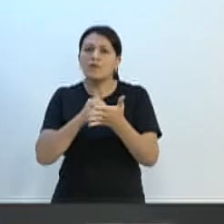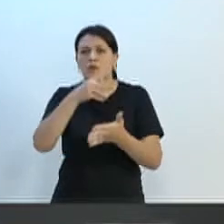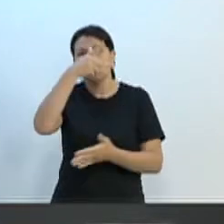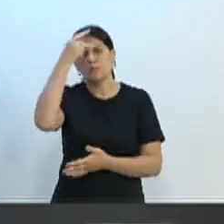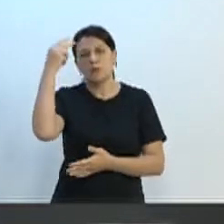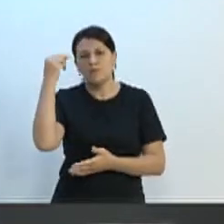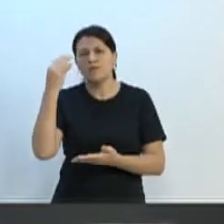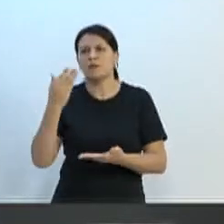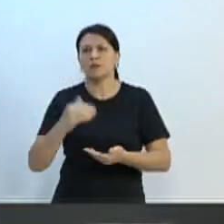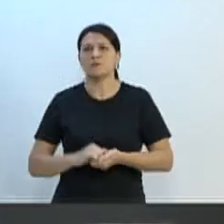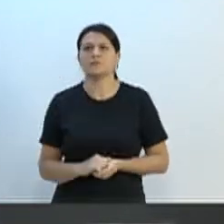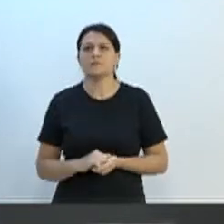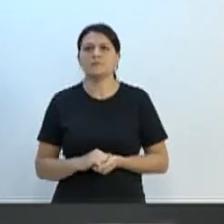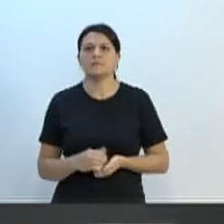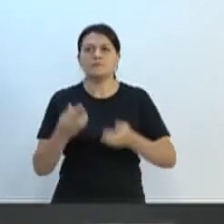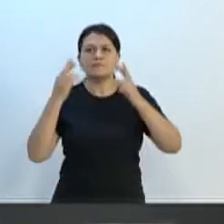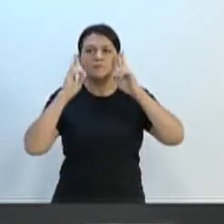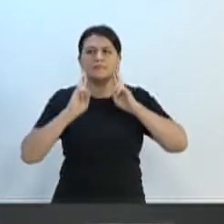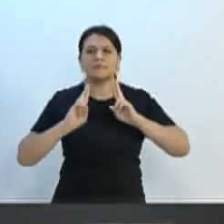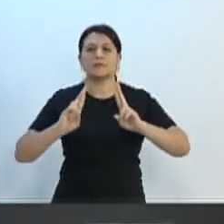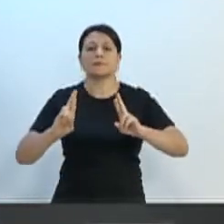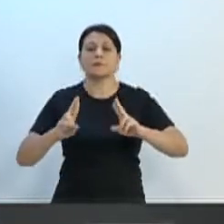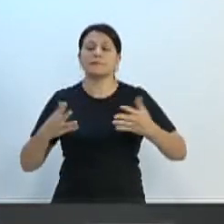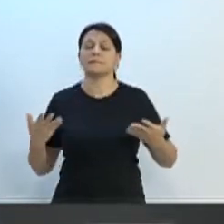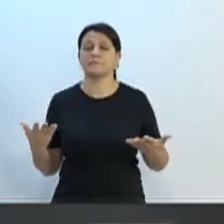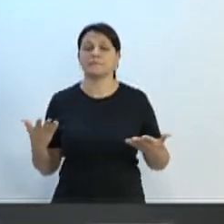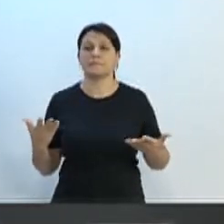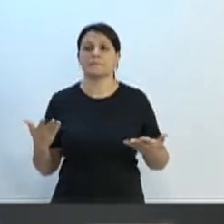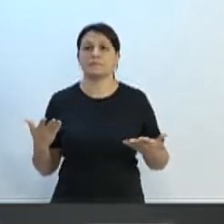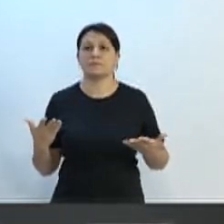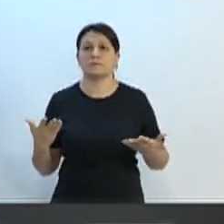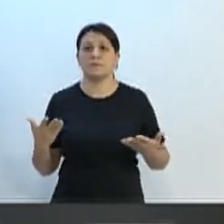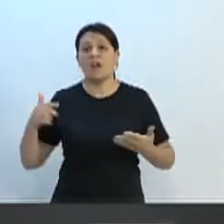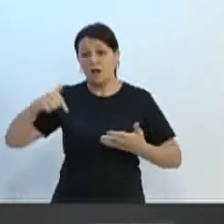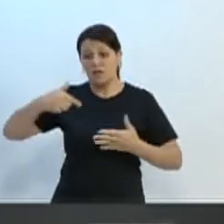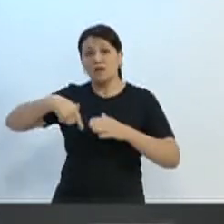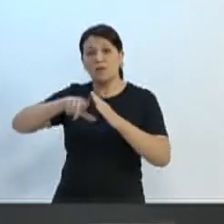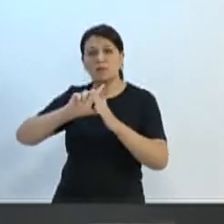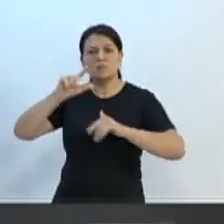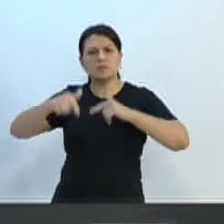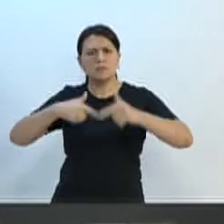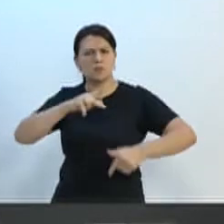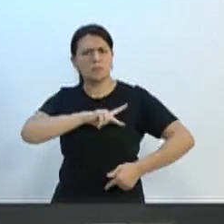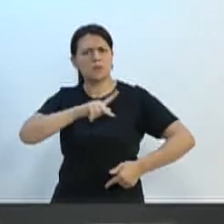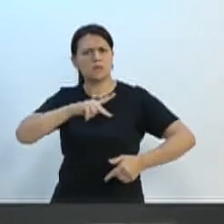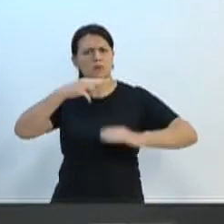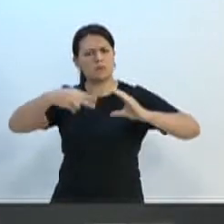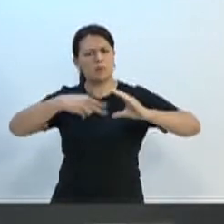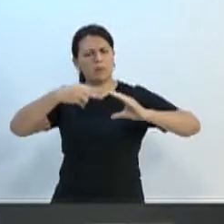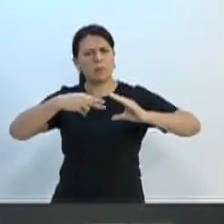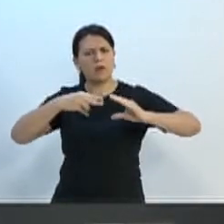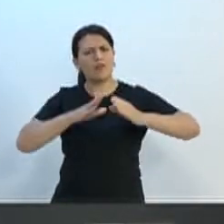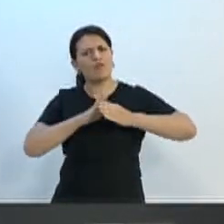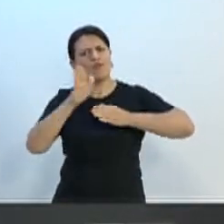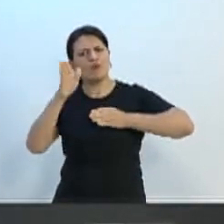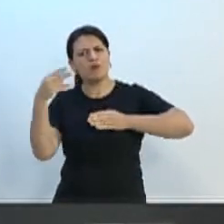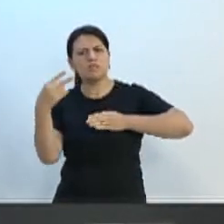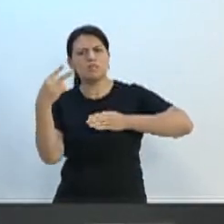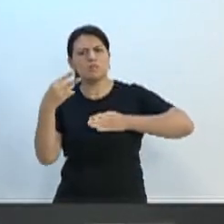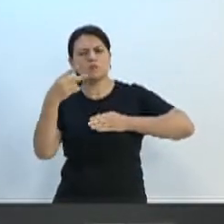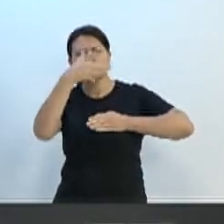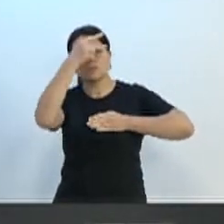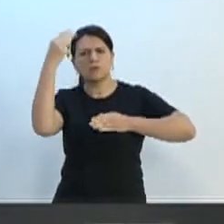municipal. É respeito pelos 15 vereadores. Ele saiu aqui dessa casa como presidente, foi concorrer a vice-prefeito,